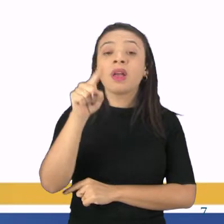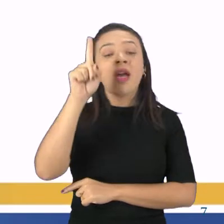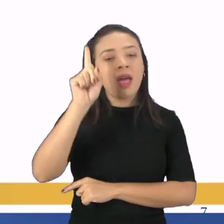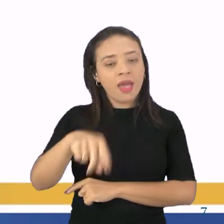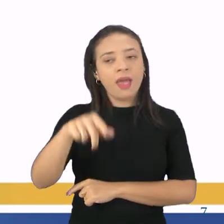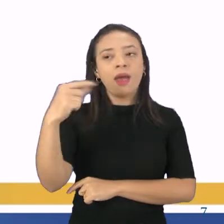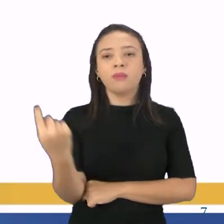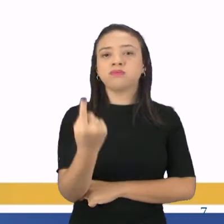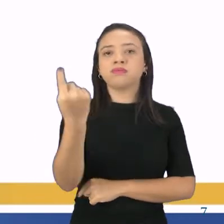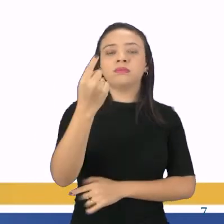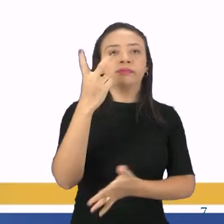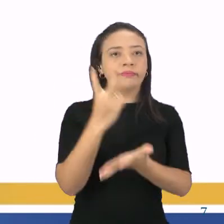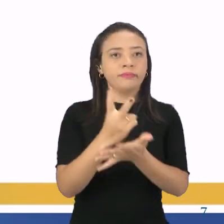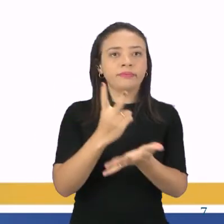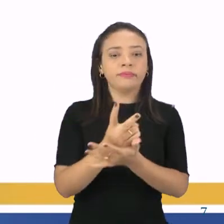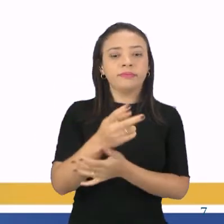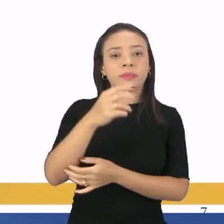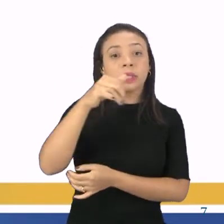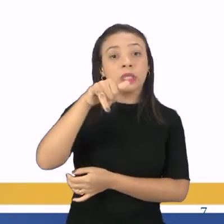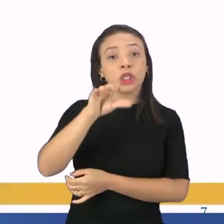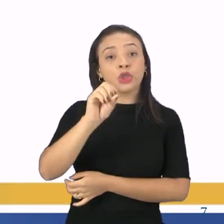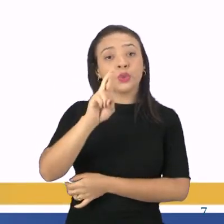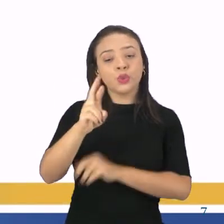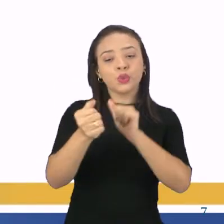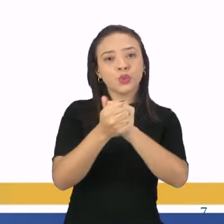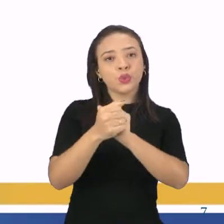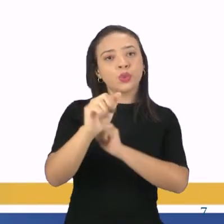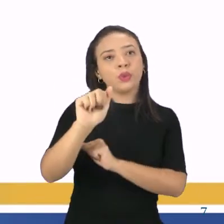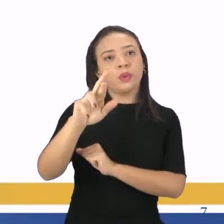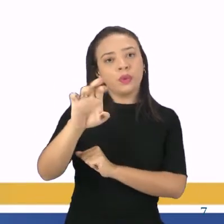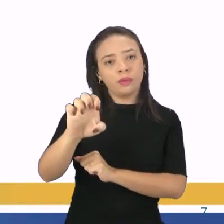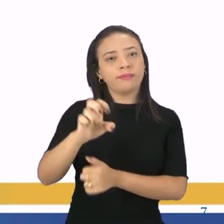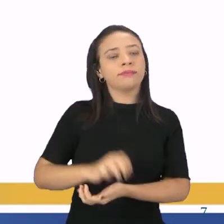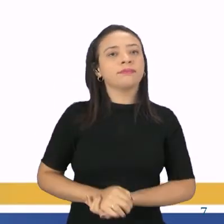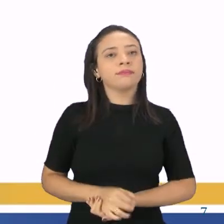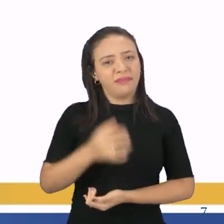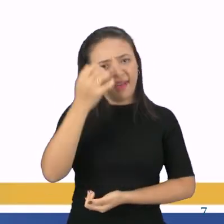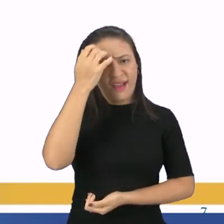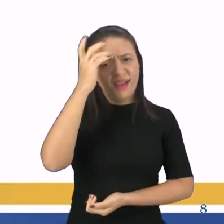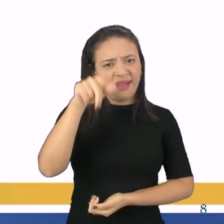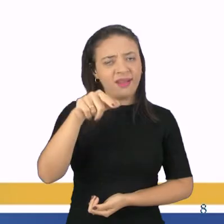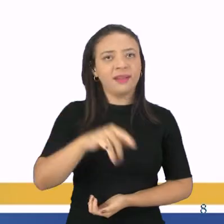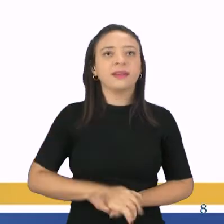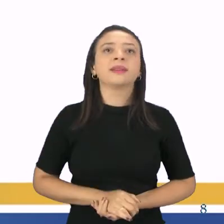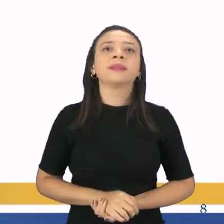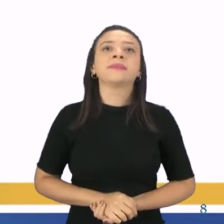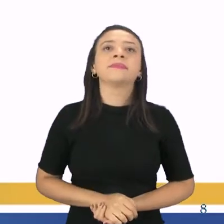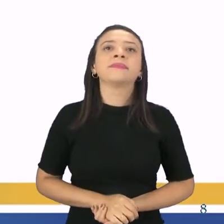é alto. Toda vez que a gente fala de you, a gente usa o are. Não é fácil? Tranquilo, né?